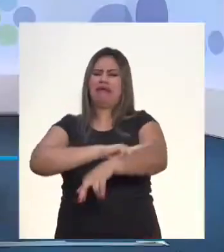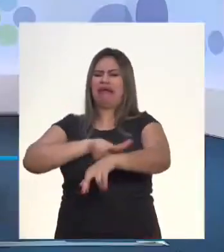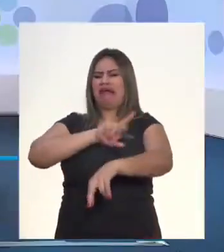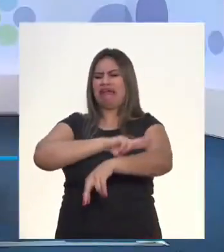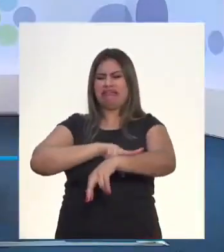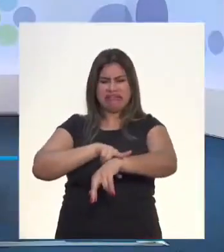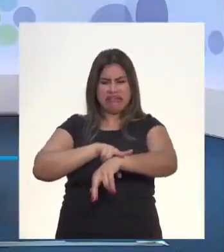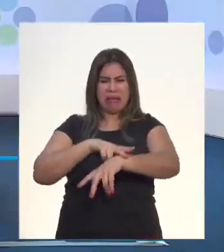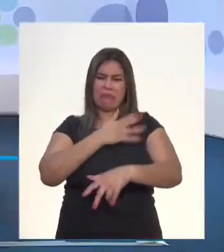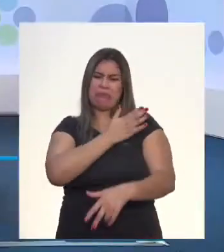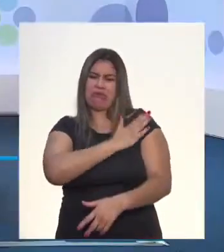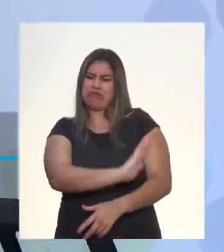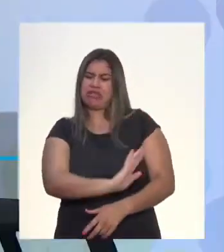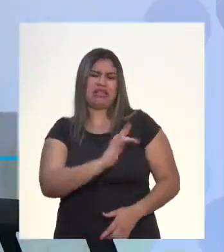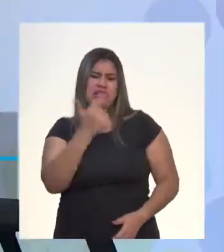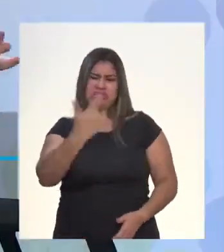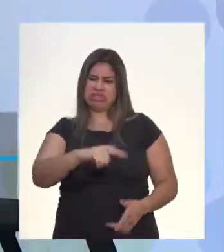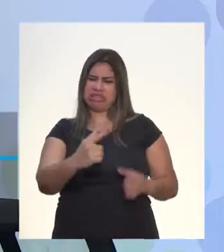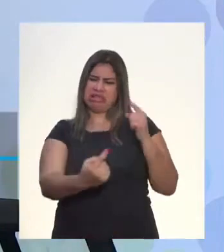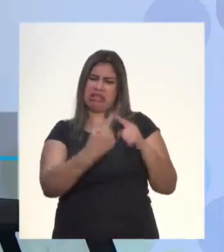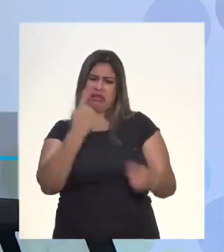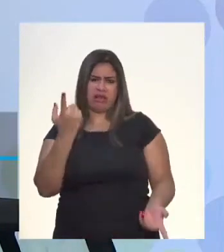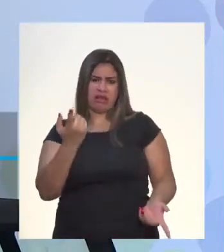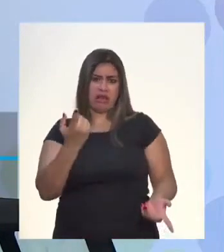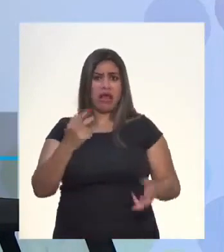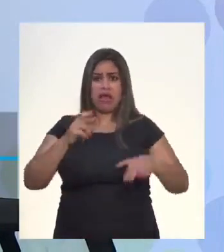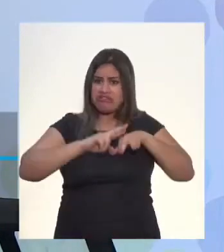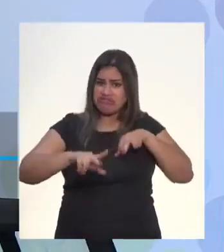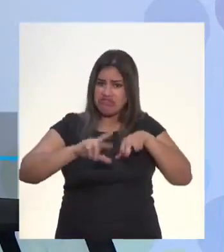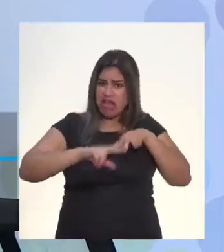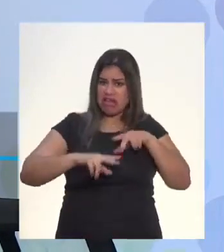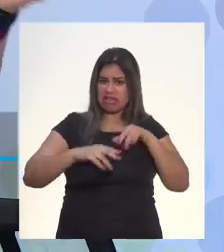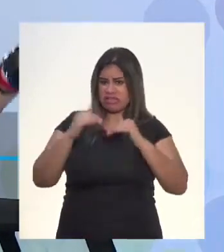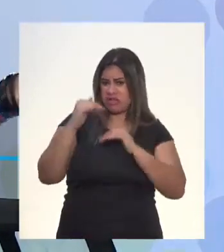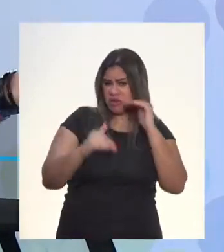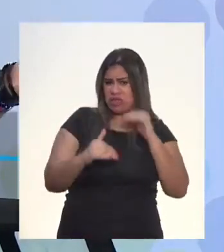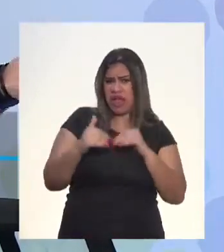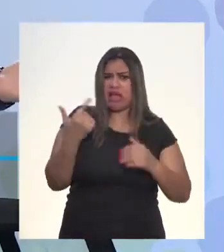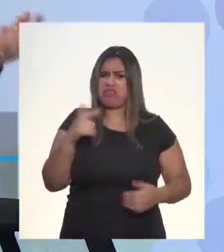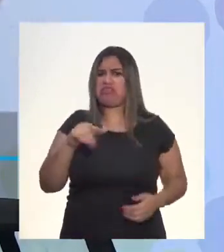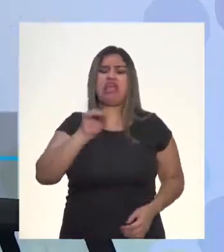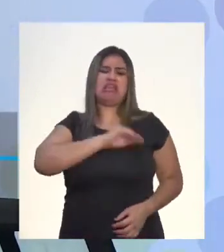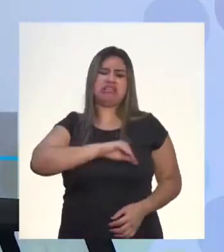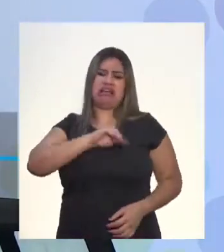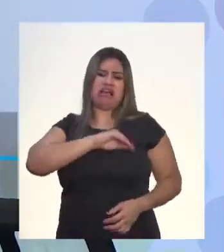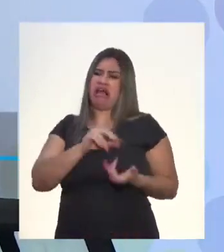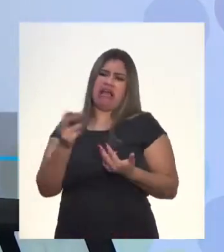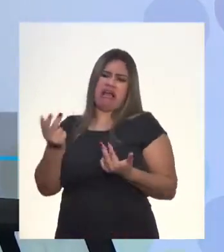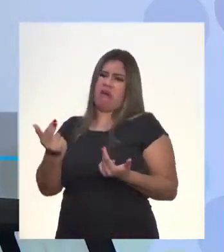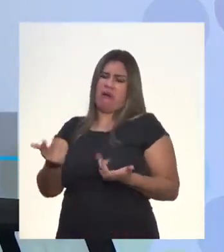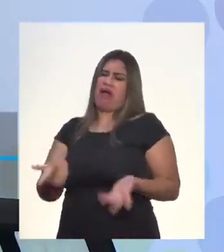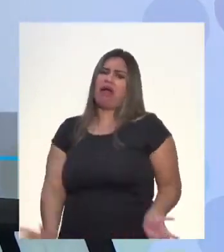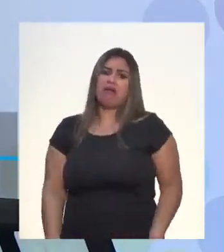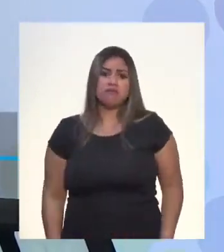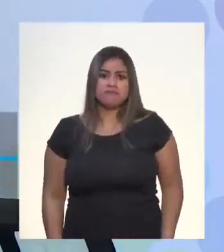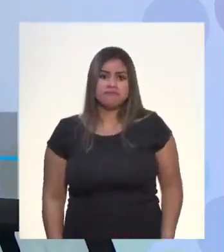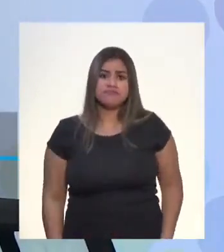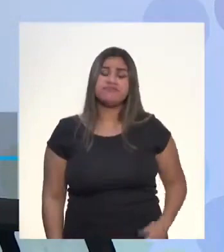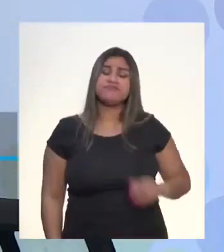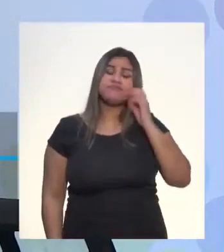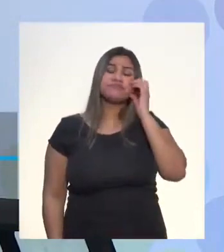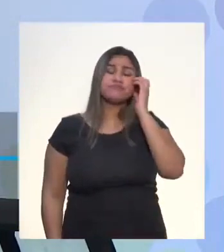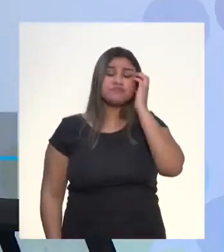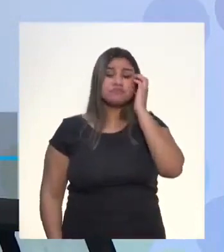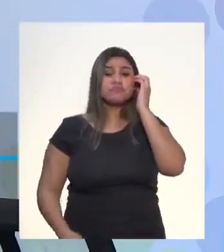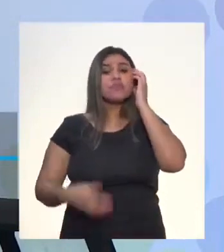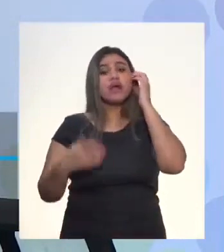mais, né? Nossa, desigualdade de gênero, pelo amor de Deus, eu recebo a mesma coisa que o meu colega. Então, o que acontece? Muitas vezes, né, a